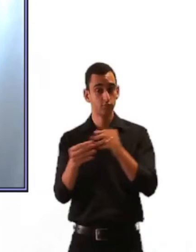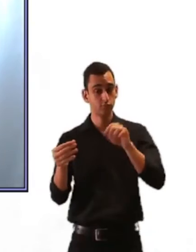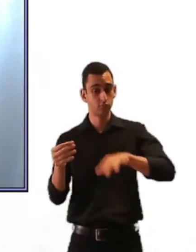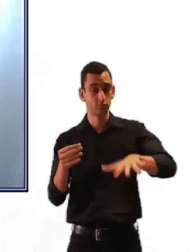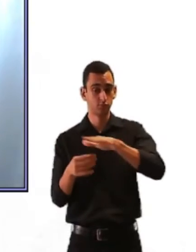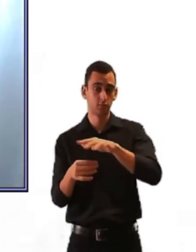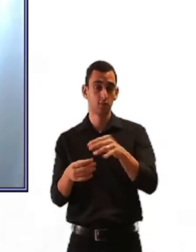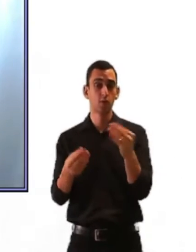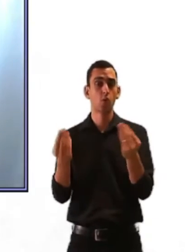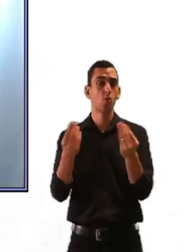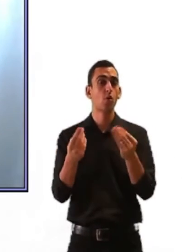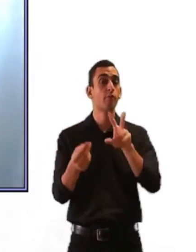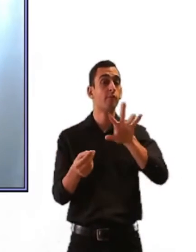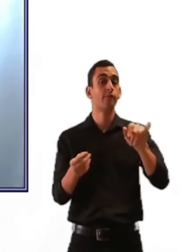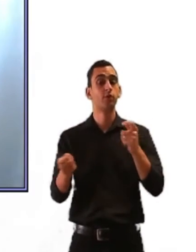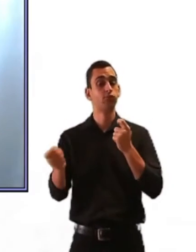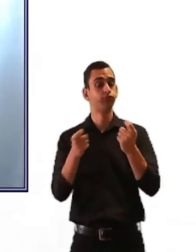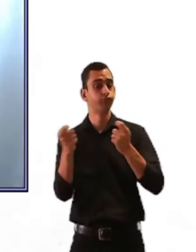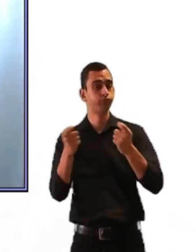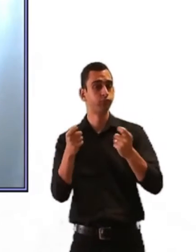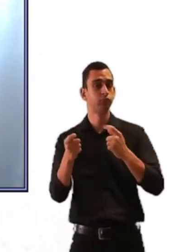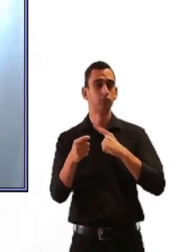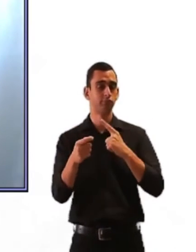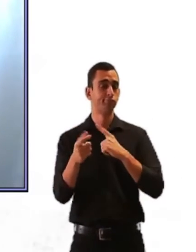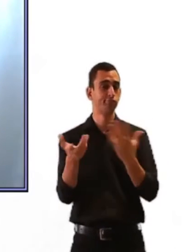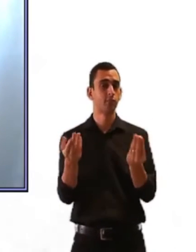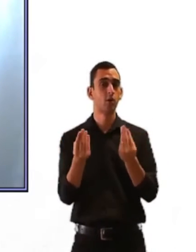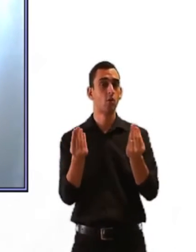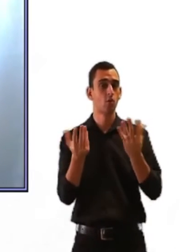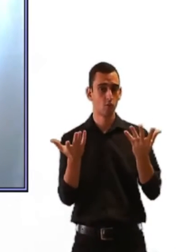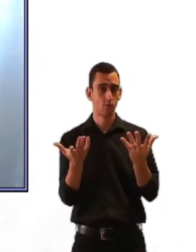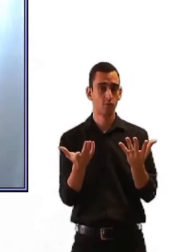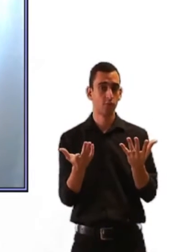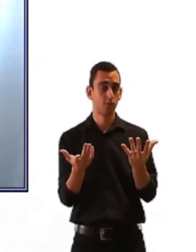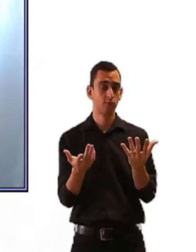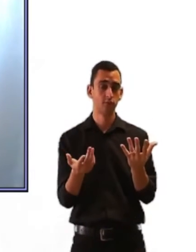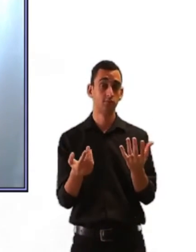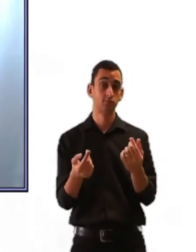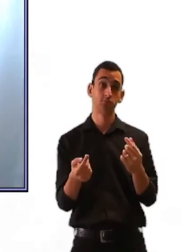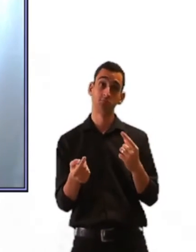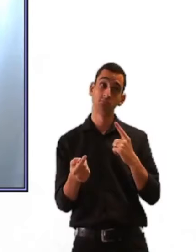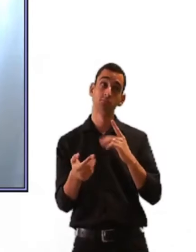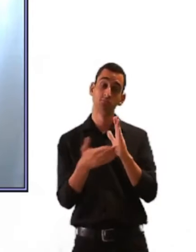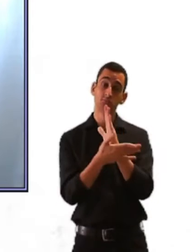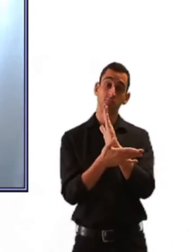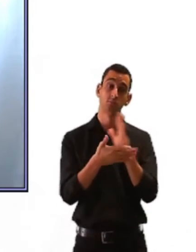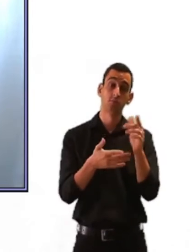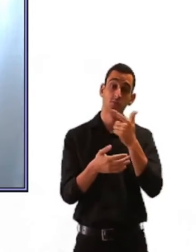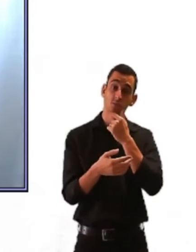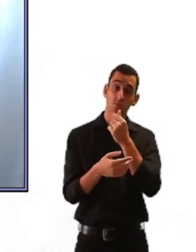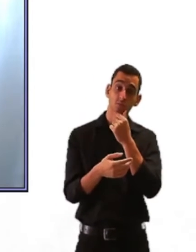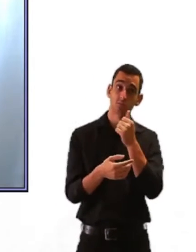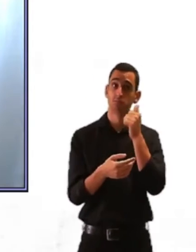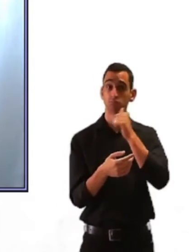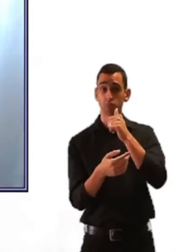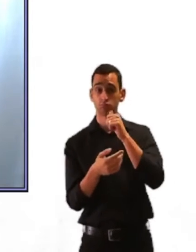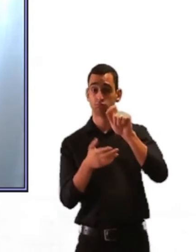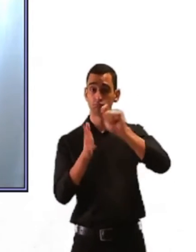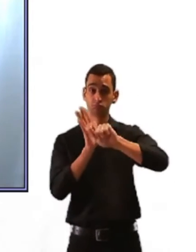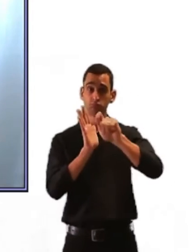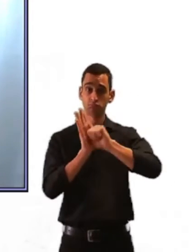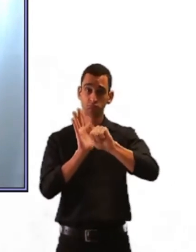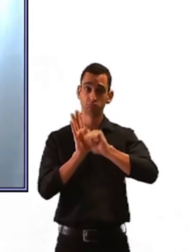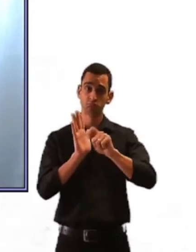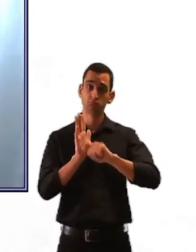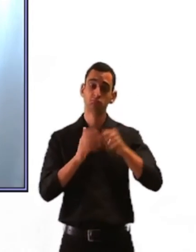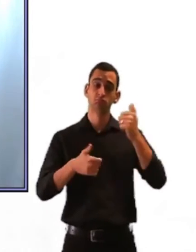que a gente controla esse subjetivismo, né? Alguns autores propõem uma análise